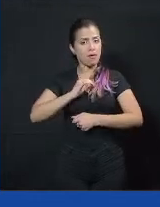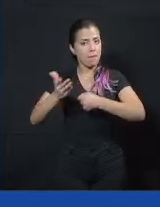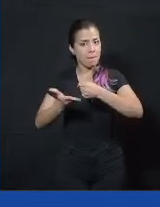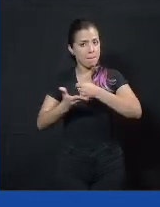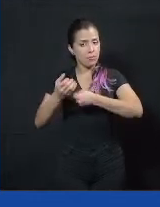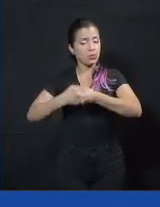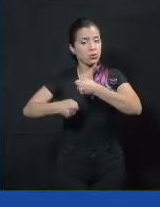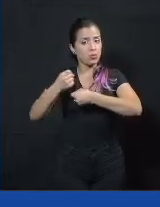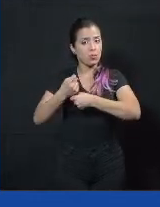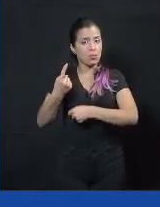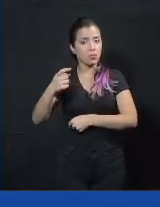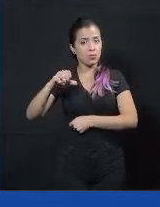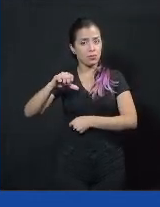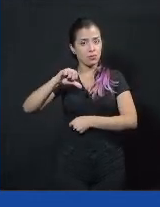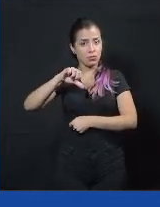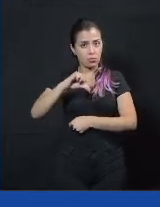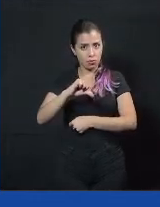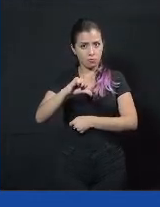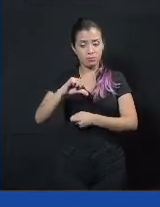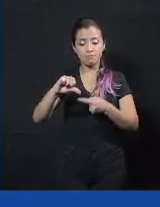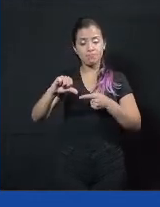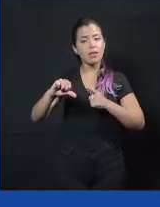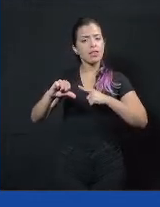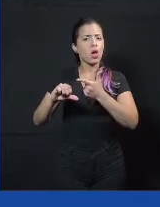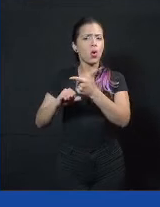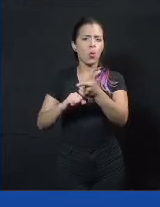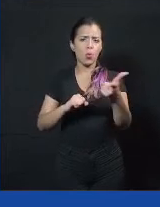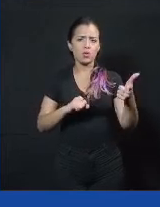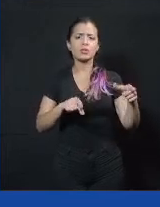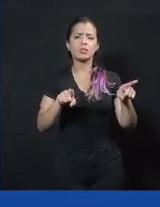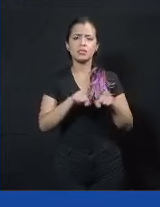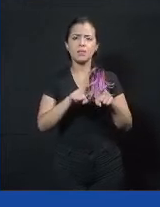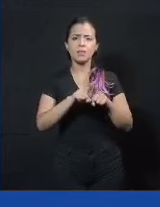1999. Existem outras, mas cito apenas